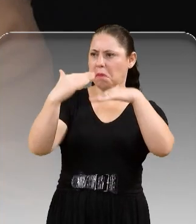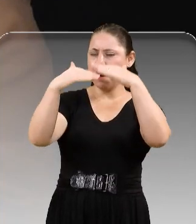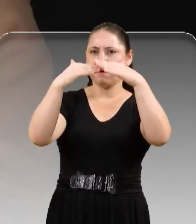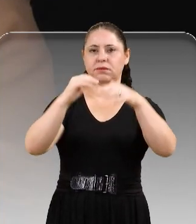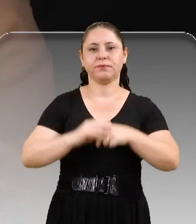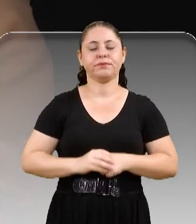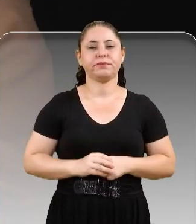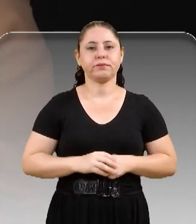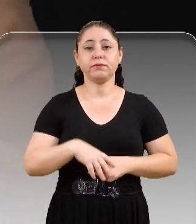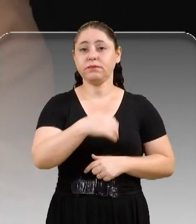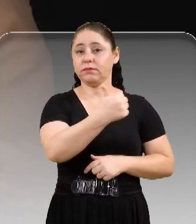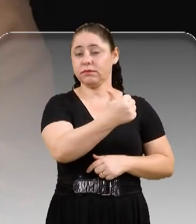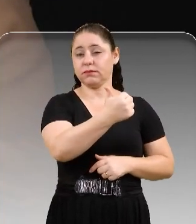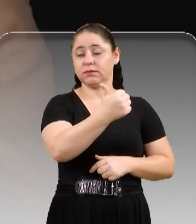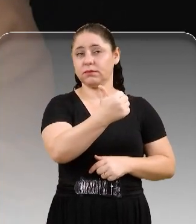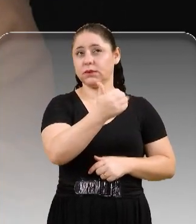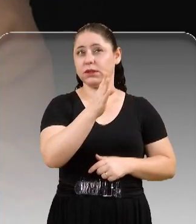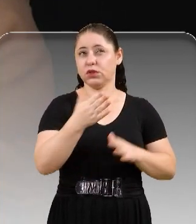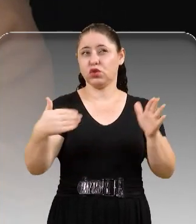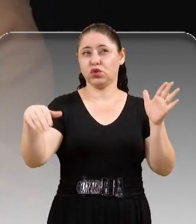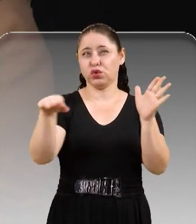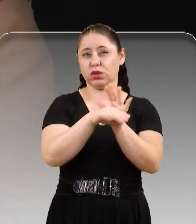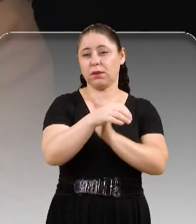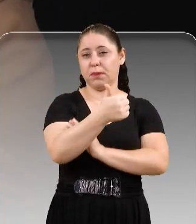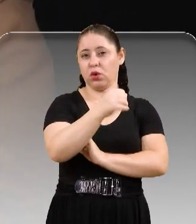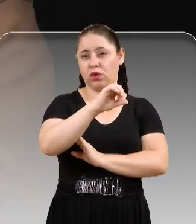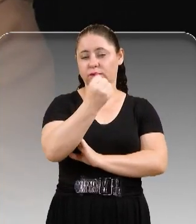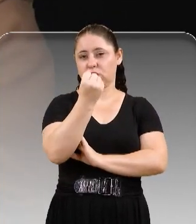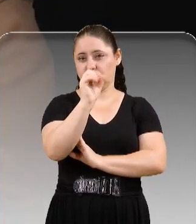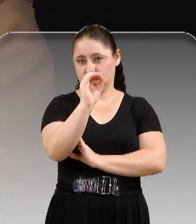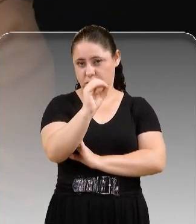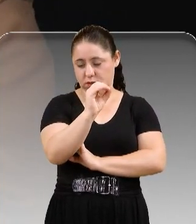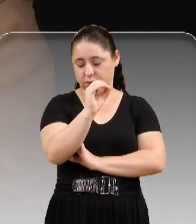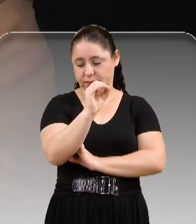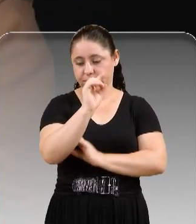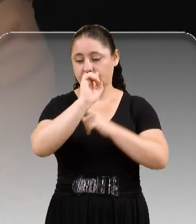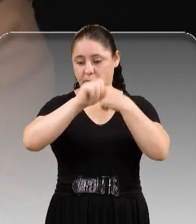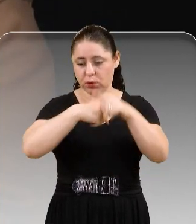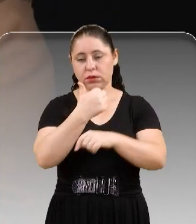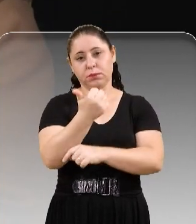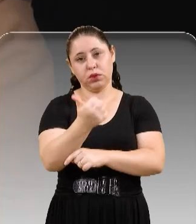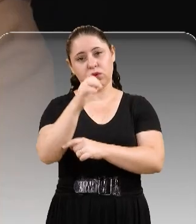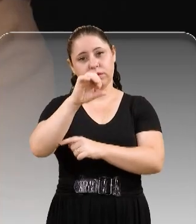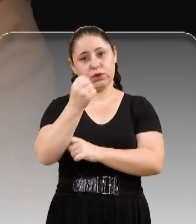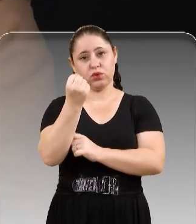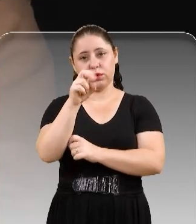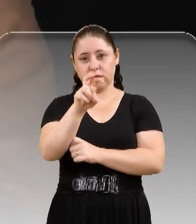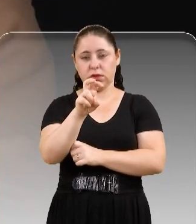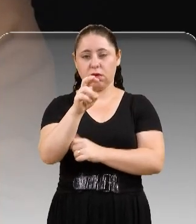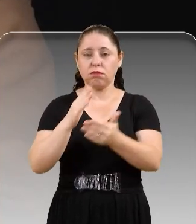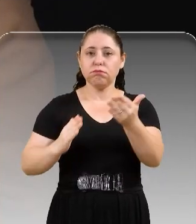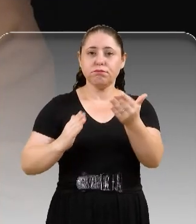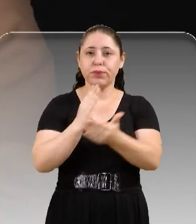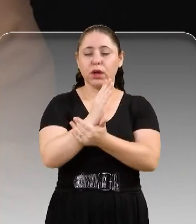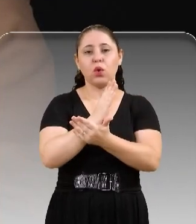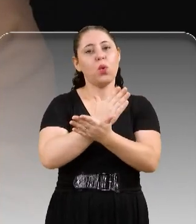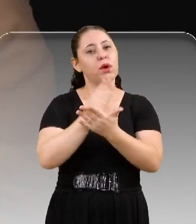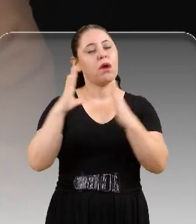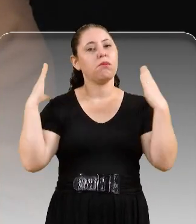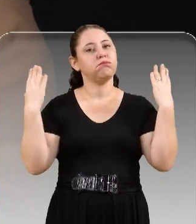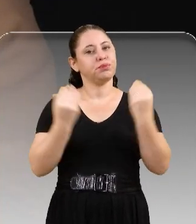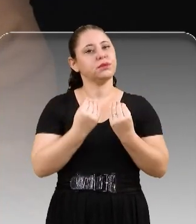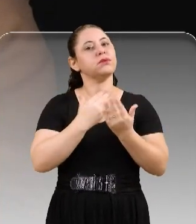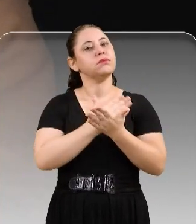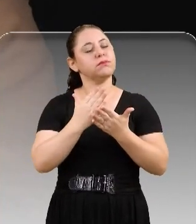que em 1900, eu cheguei aqui em 1980, até que em 1985 eu fiz o concurso e ingressei na magistratura. Mas eu já